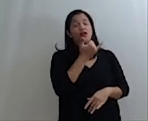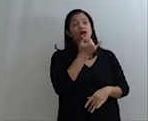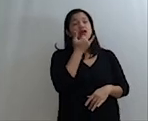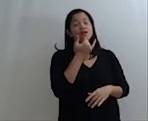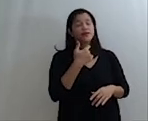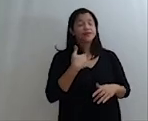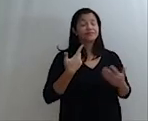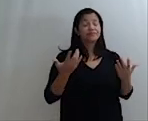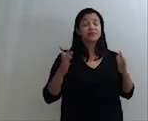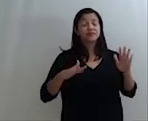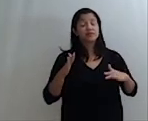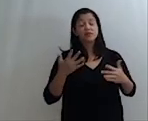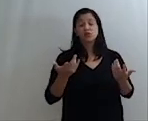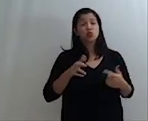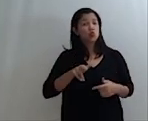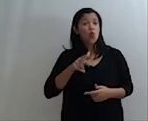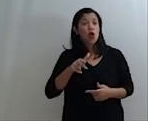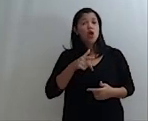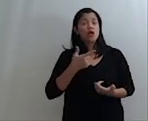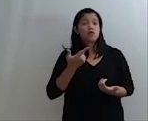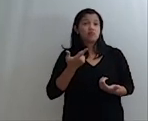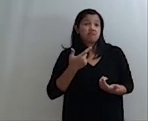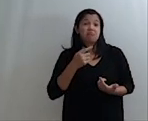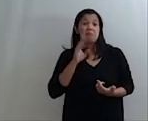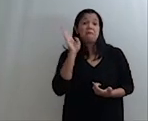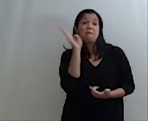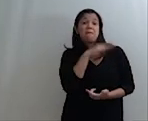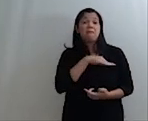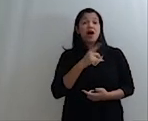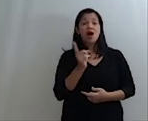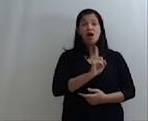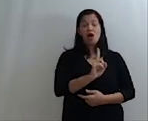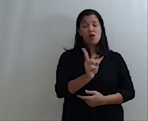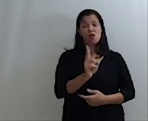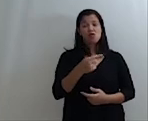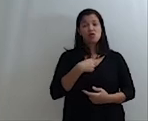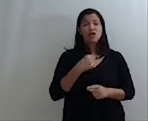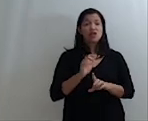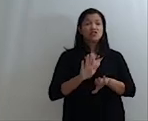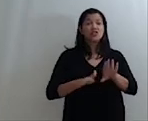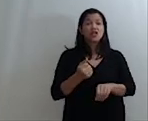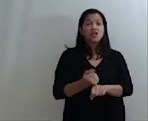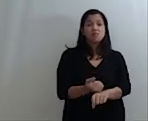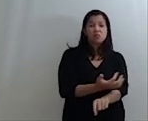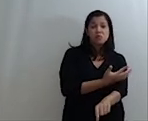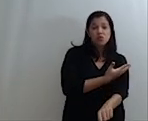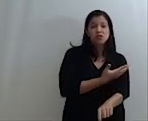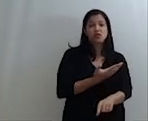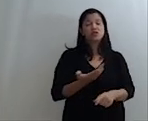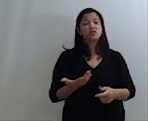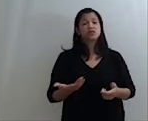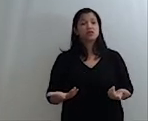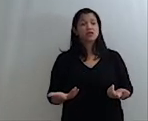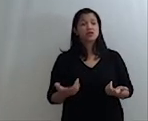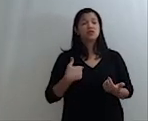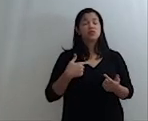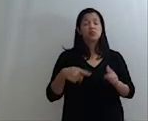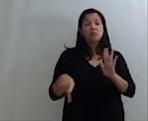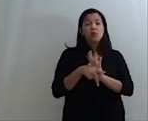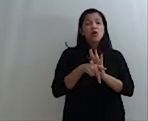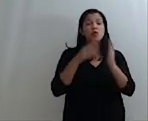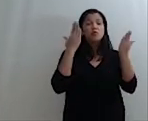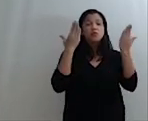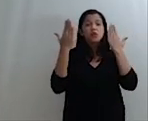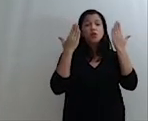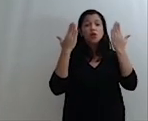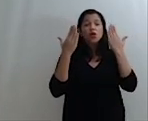necessariamente intencionais são fatores que dizem respeito à emoções a a questões psíquicas a